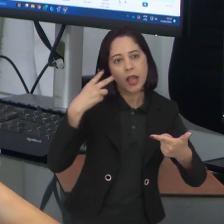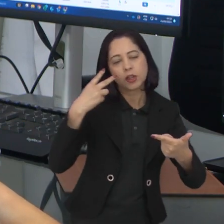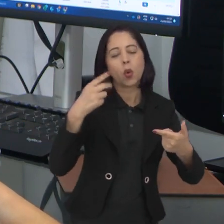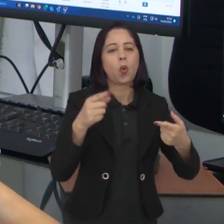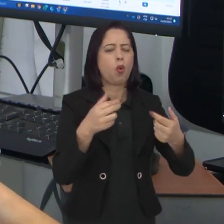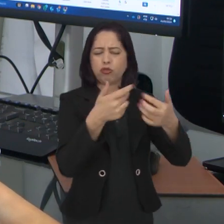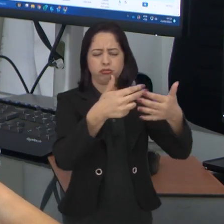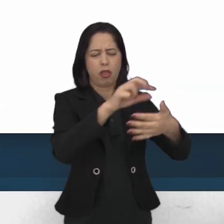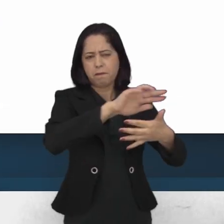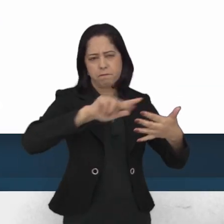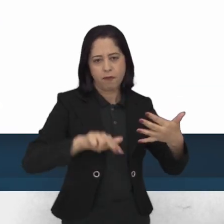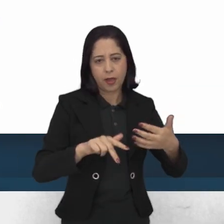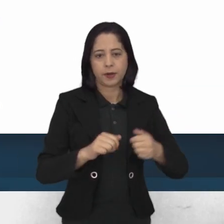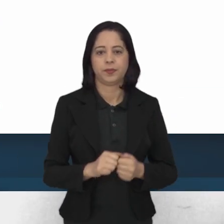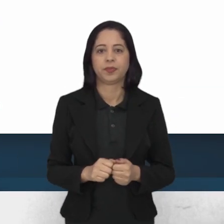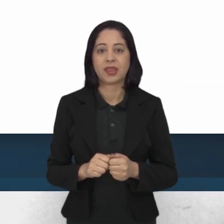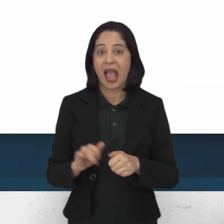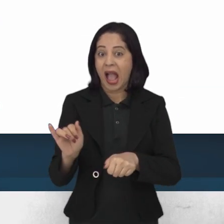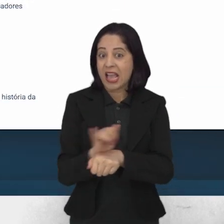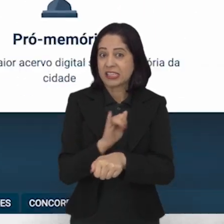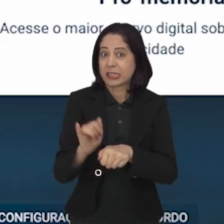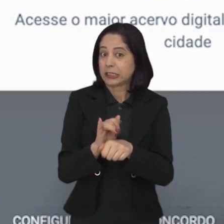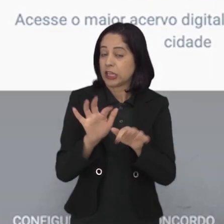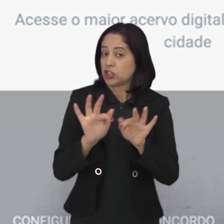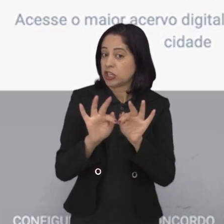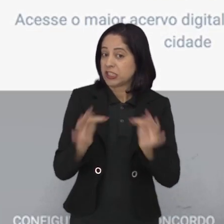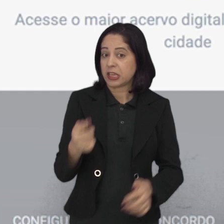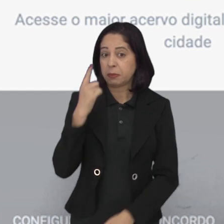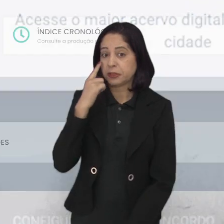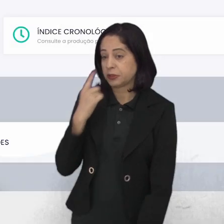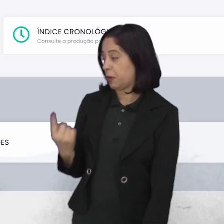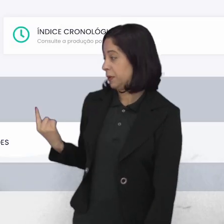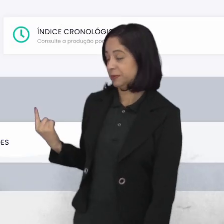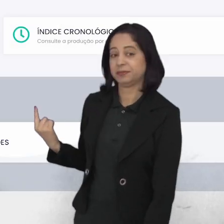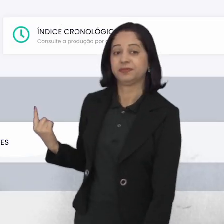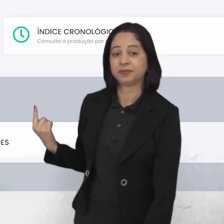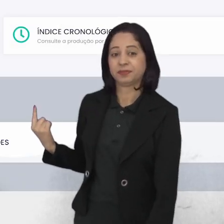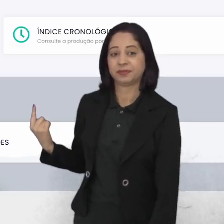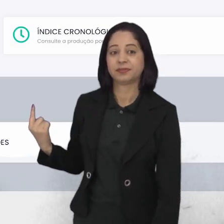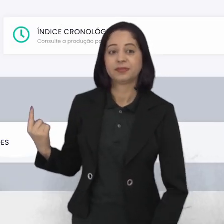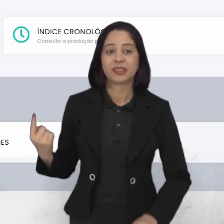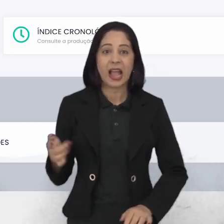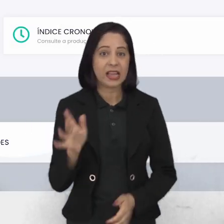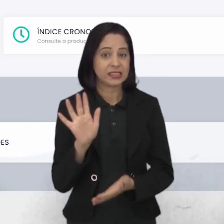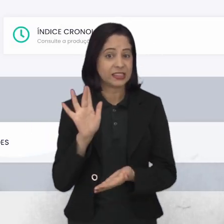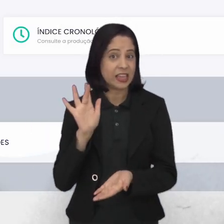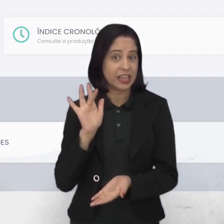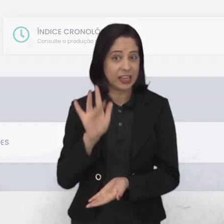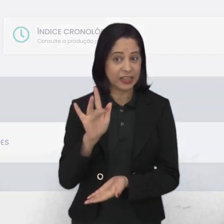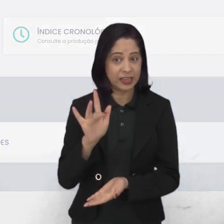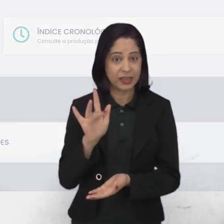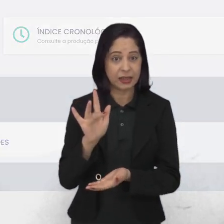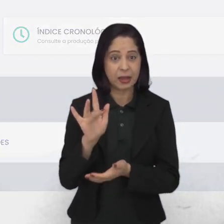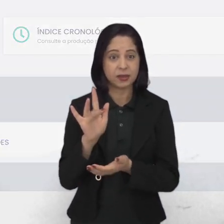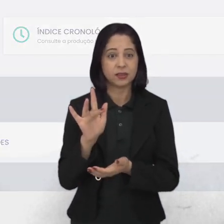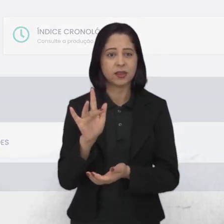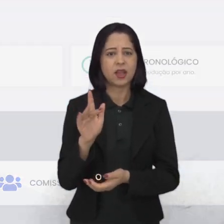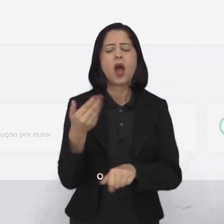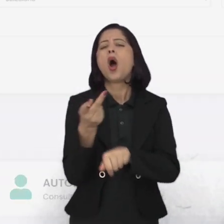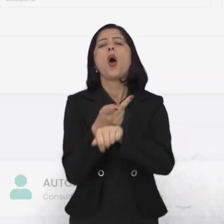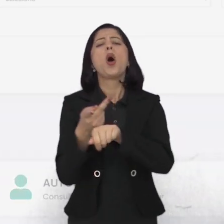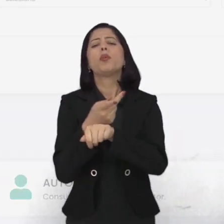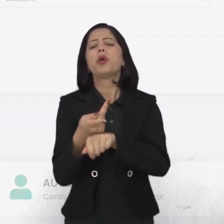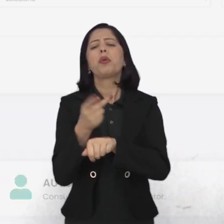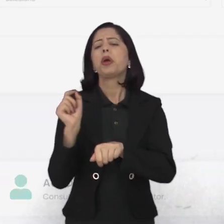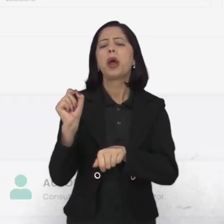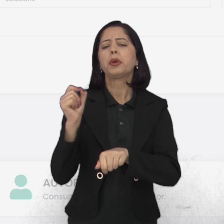muitos mecanismos de buscas. A ferramenta é simples e eficaz. Logo na primeira página, a barra de busca pergunta ao visitante o